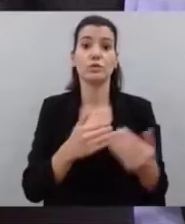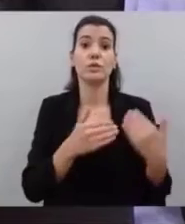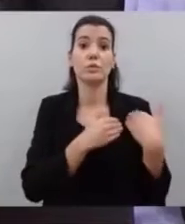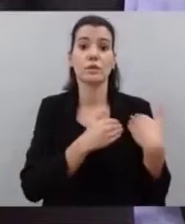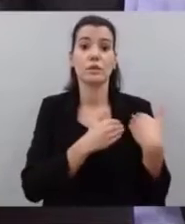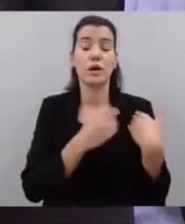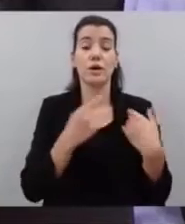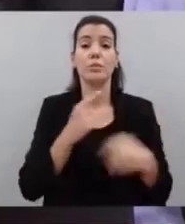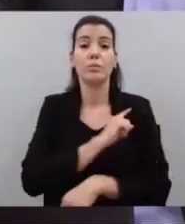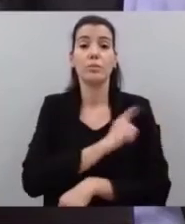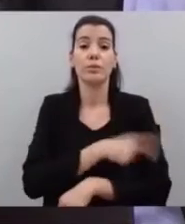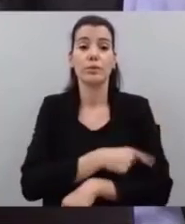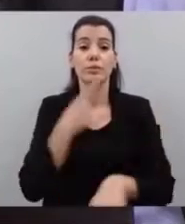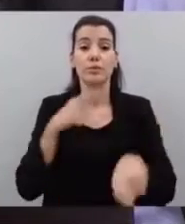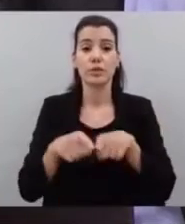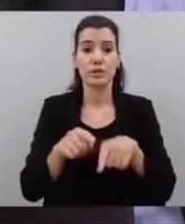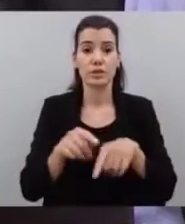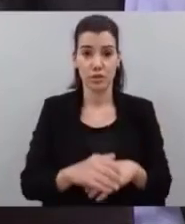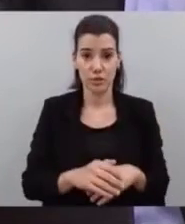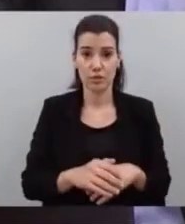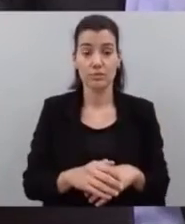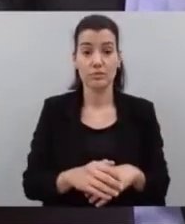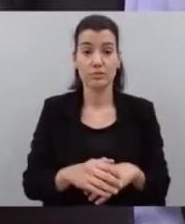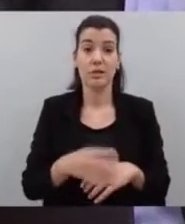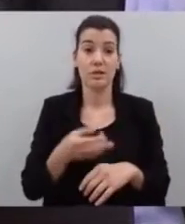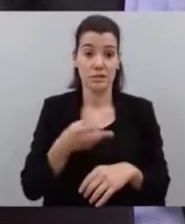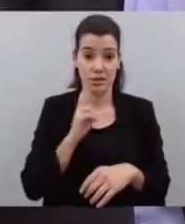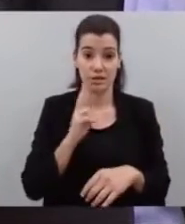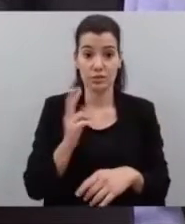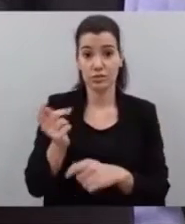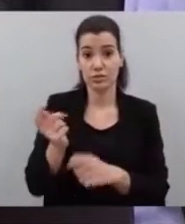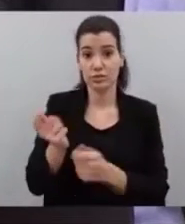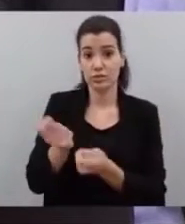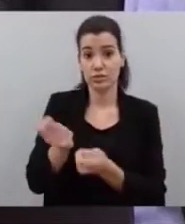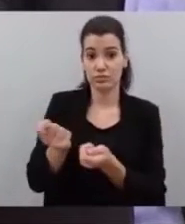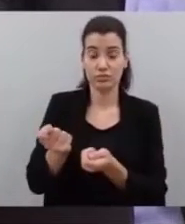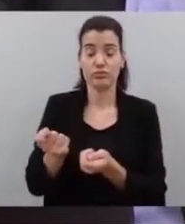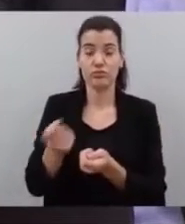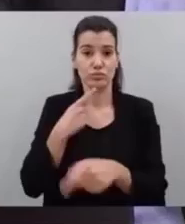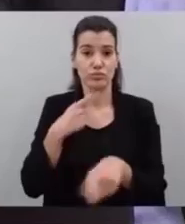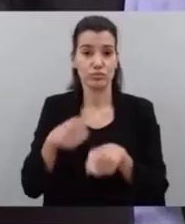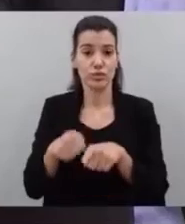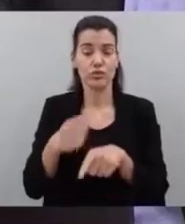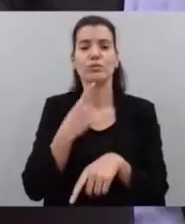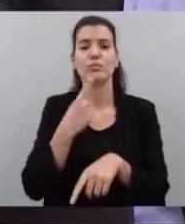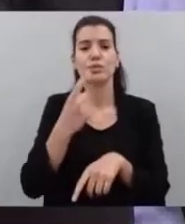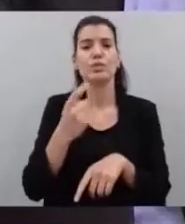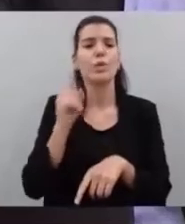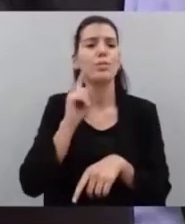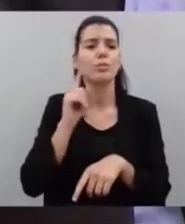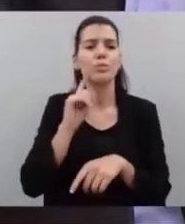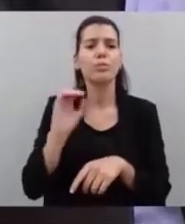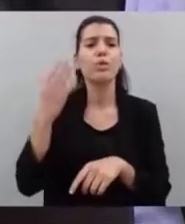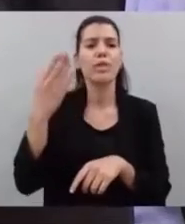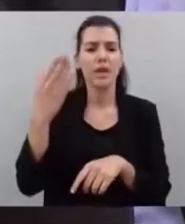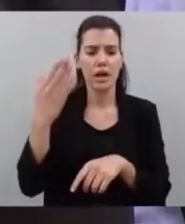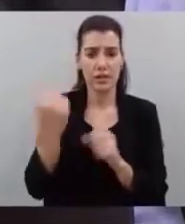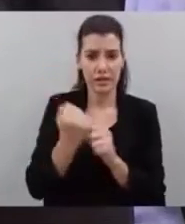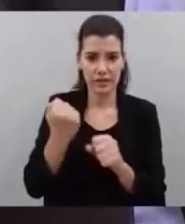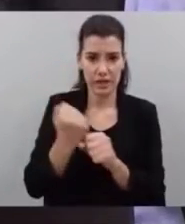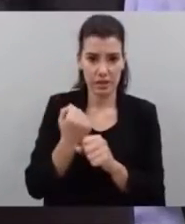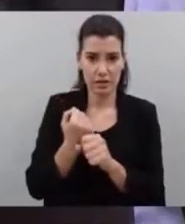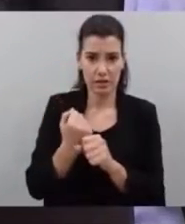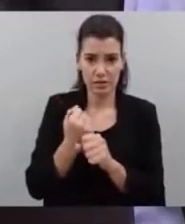Aos dirigentes que são tutelados pelo poder político, perguntamos: na escala das prioridades, das atividades e funções que